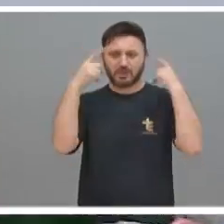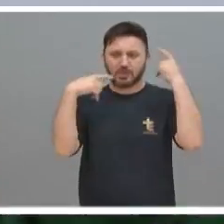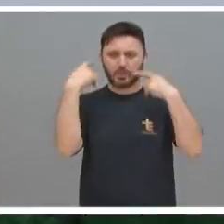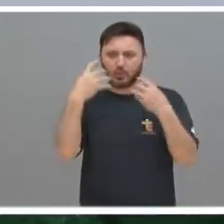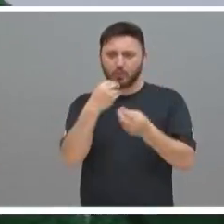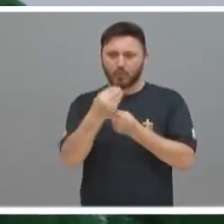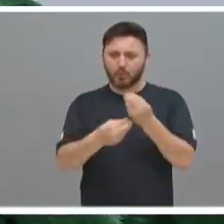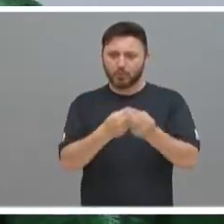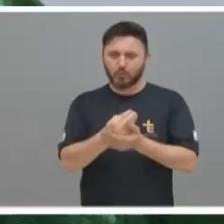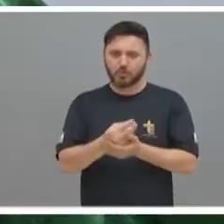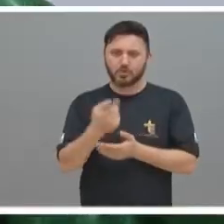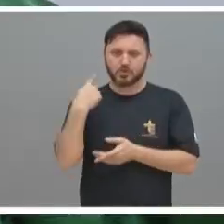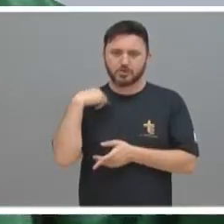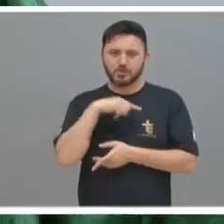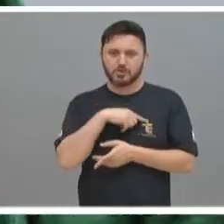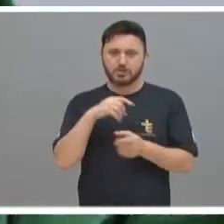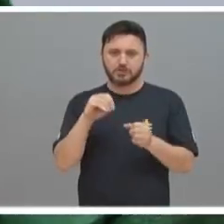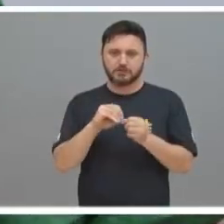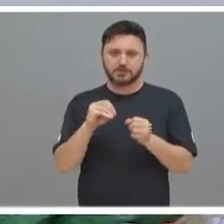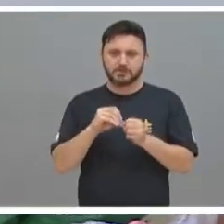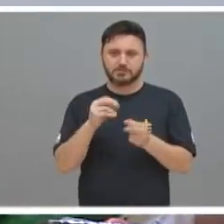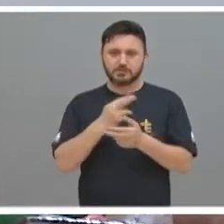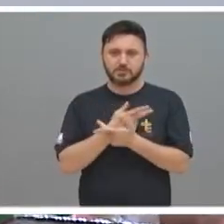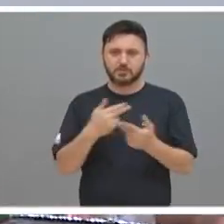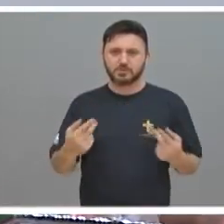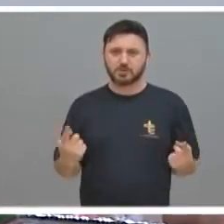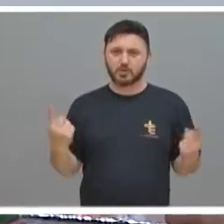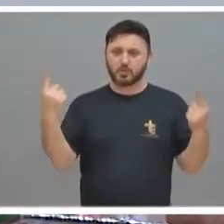nós lidamos com as contrariedades?